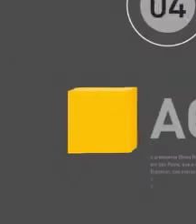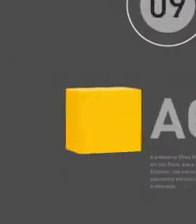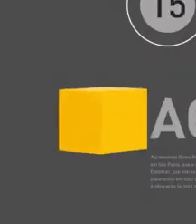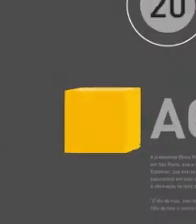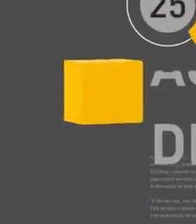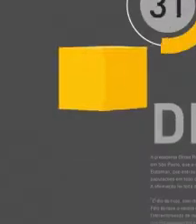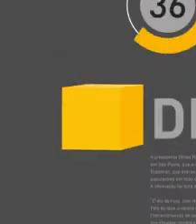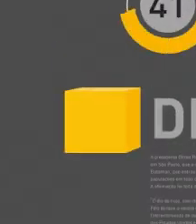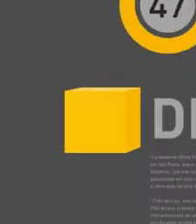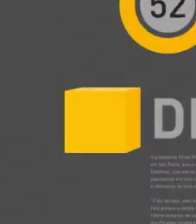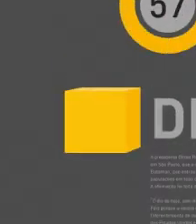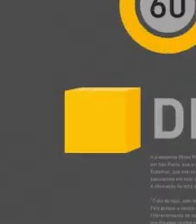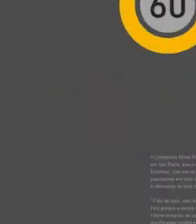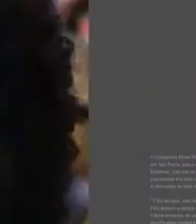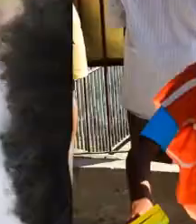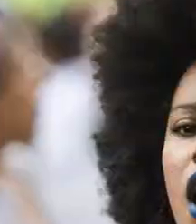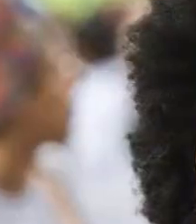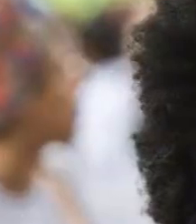o